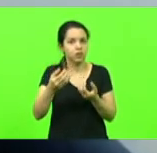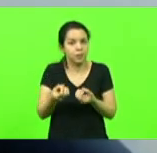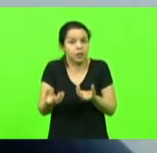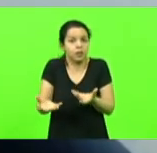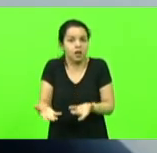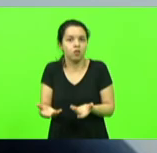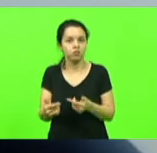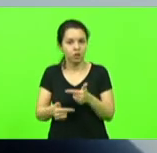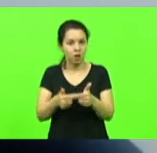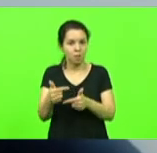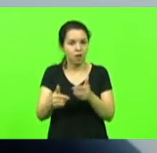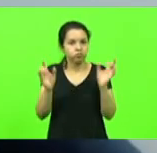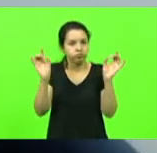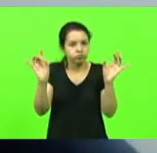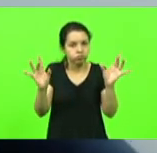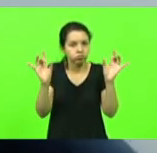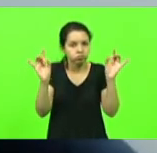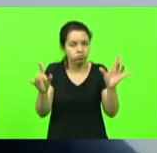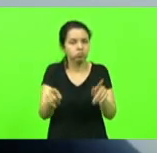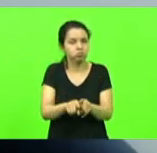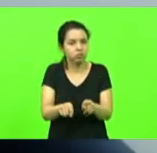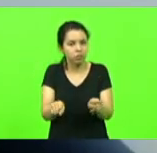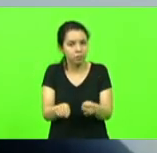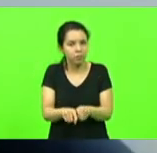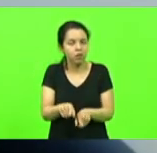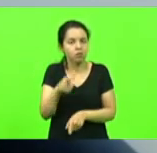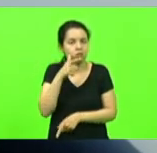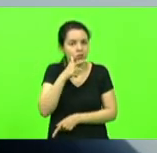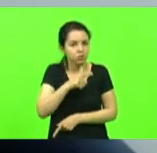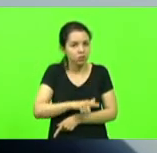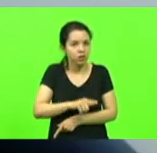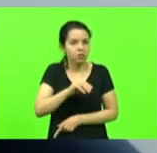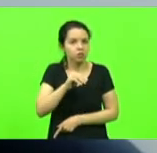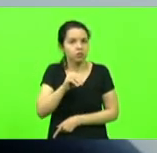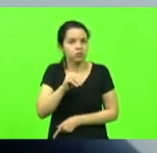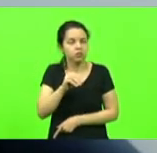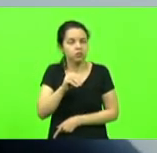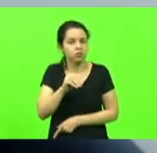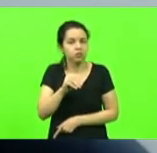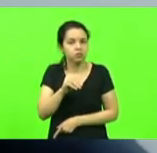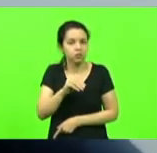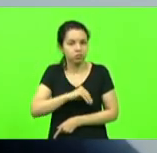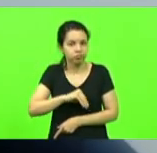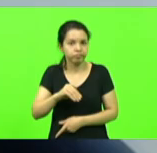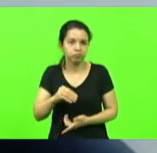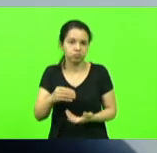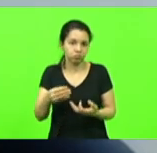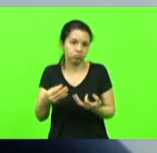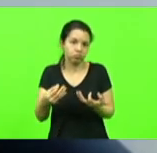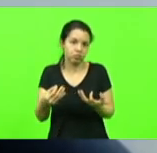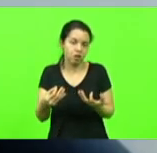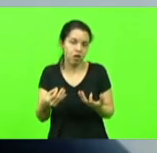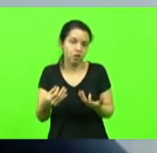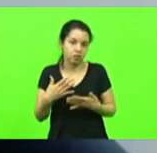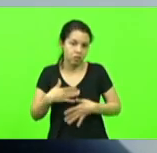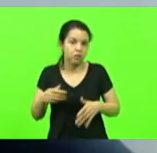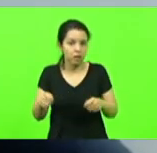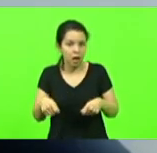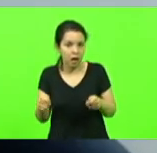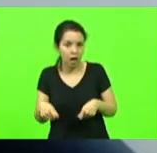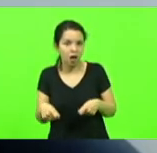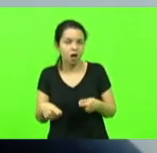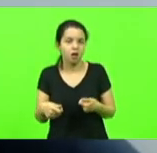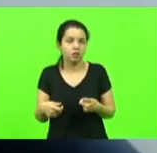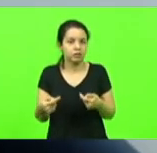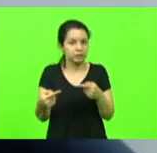conseguimos oferecer uma situação financeira agradável, não adequada, mas agradável para os profissionais que atuam aqui na